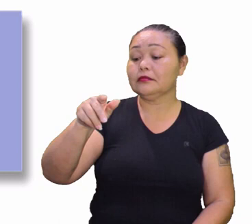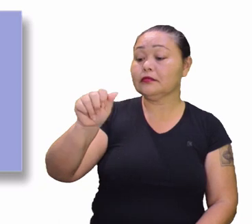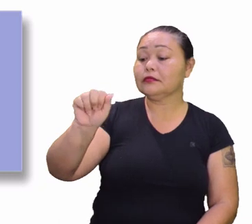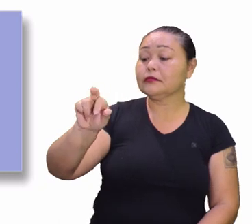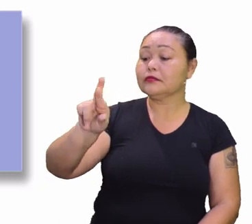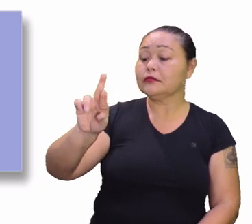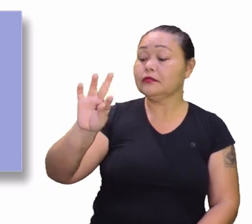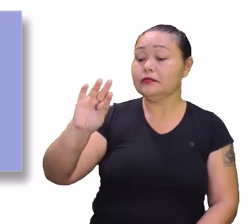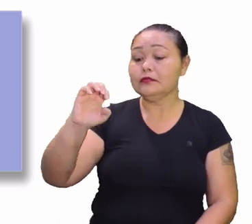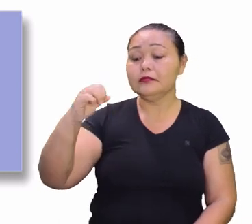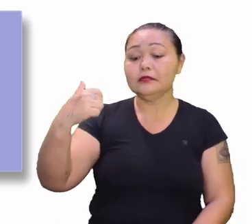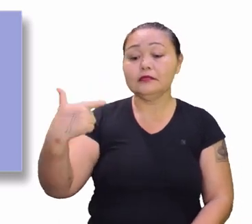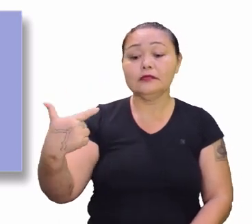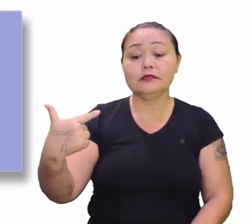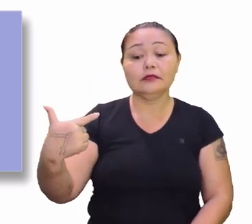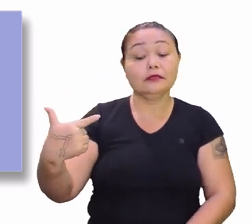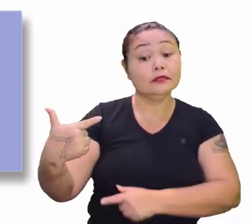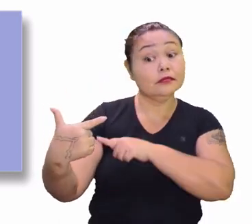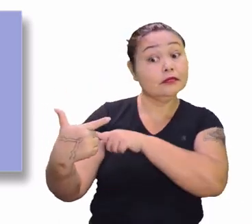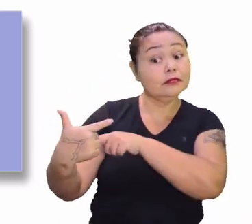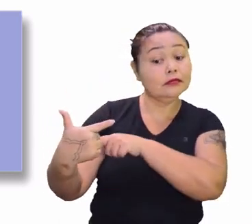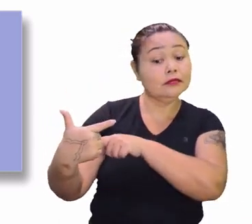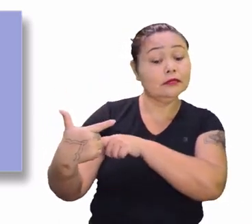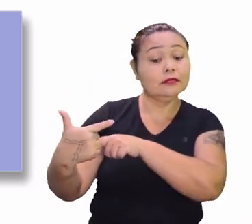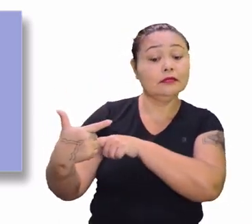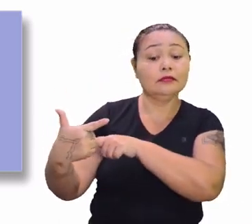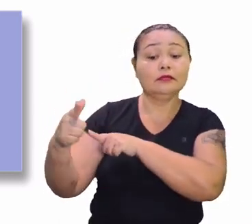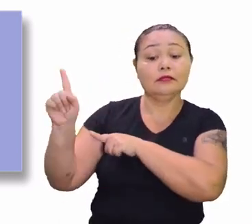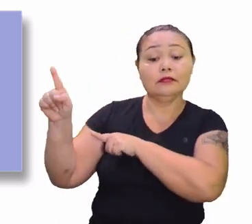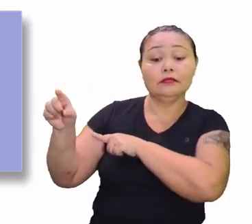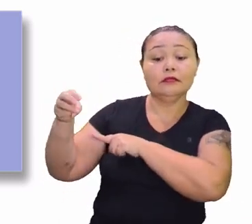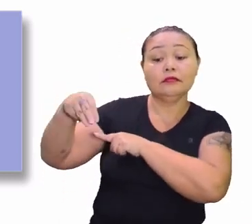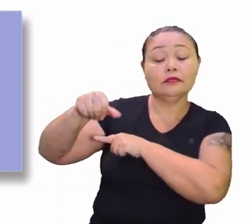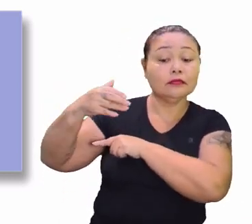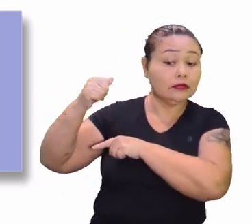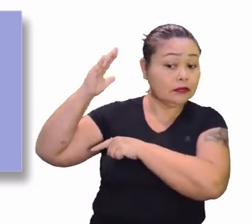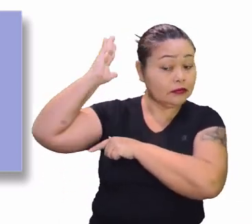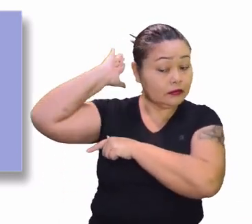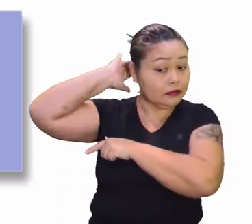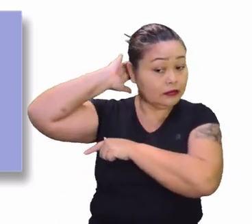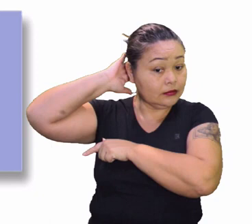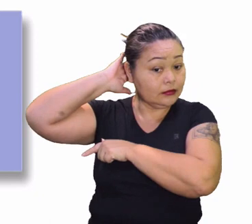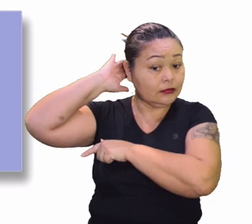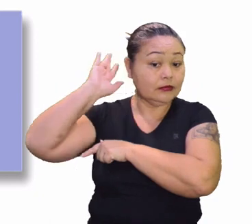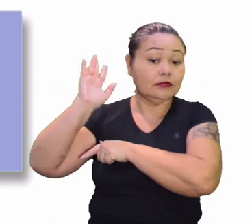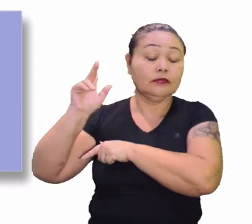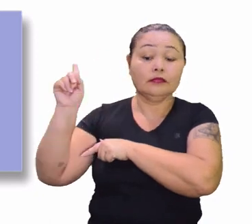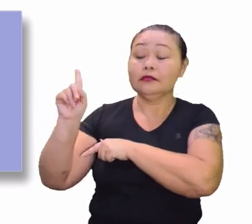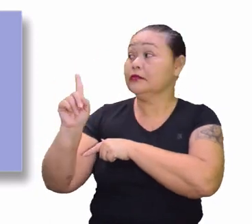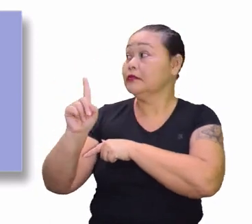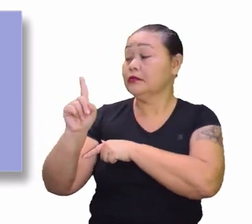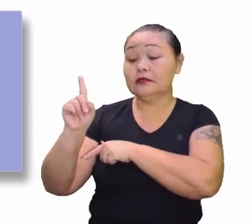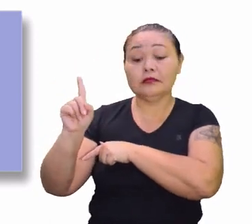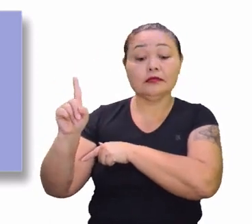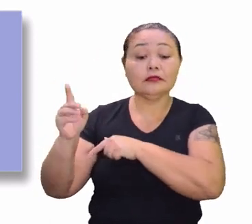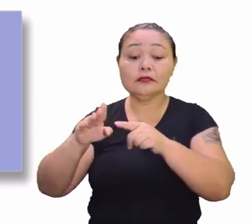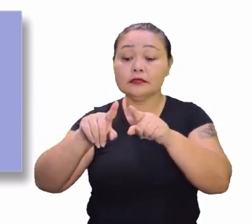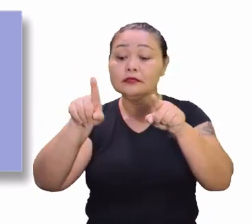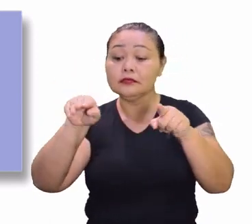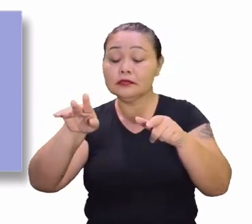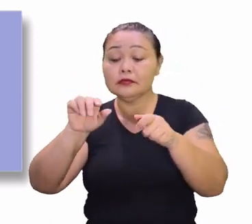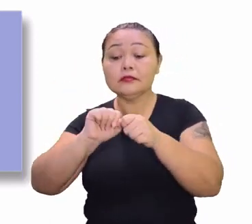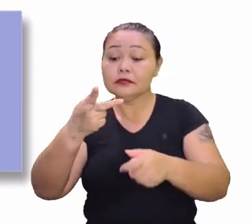2 das seguintes bacias. Vamos falar sobre a bacia do rio Mutum Paraná. Rogério, já tinha ouvido falar nessa